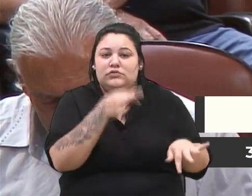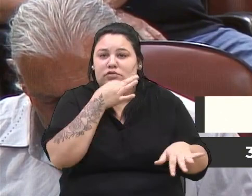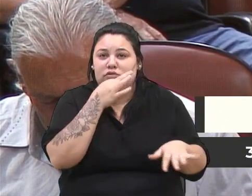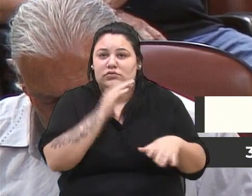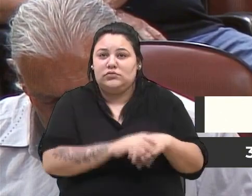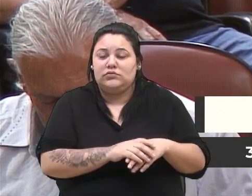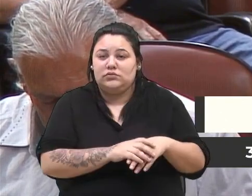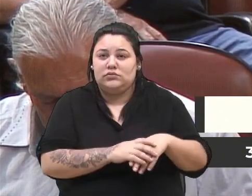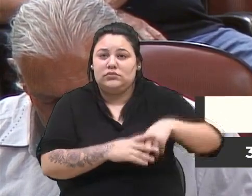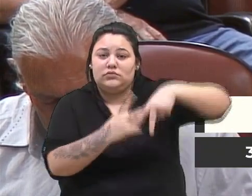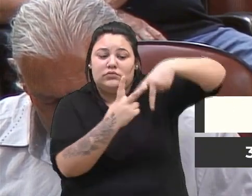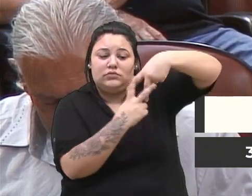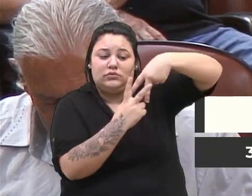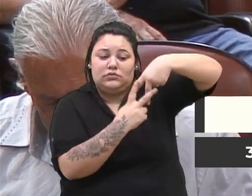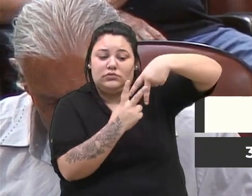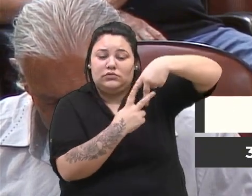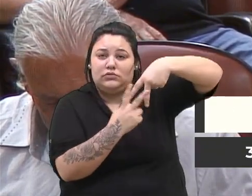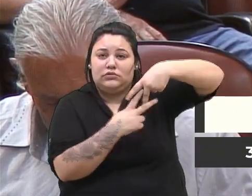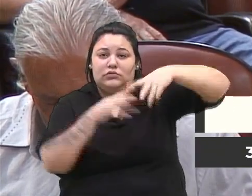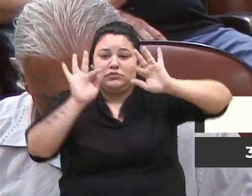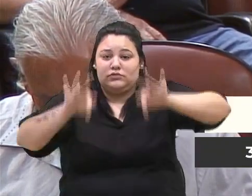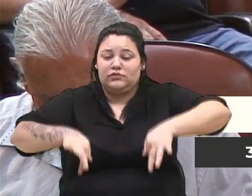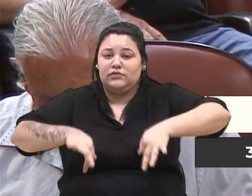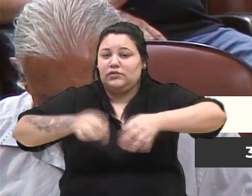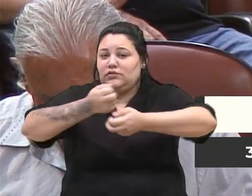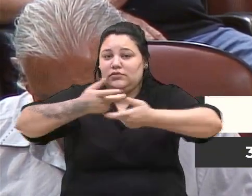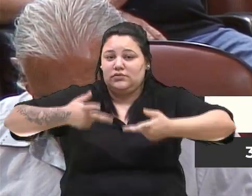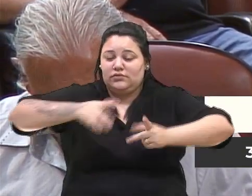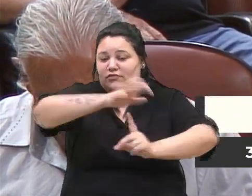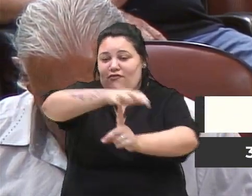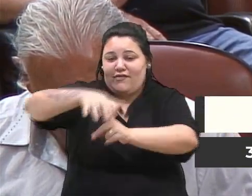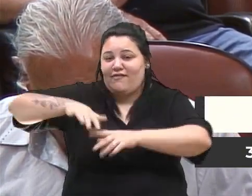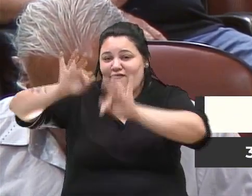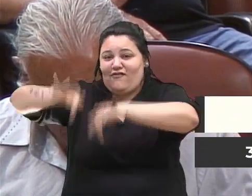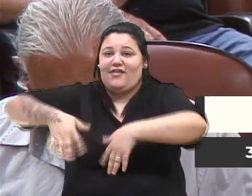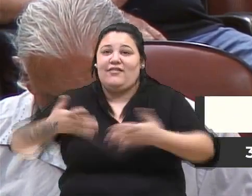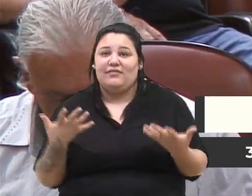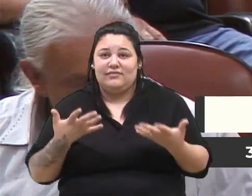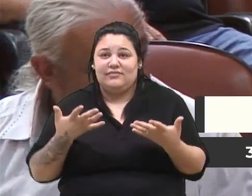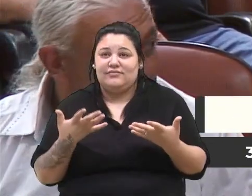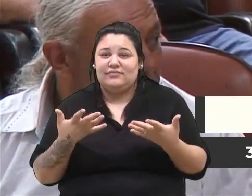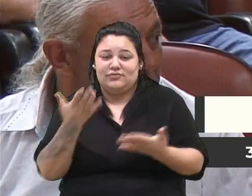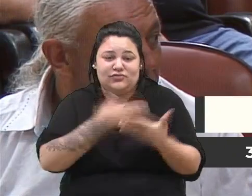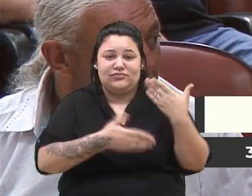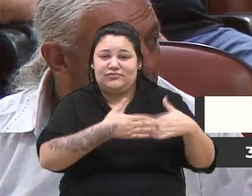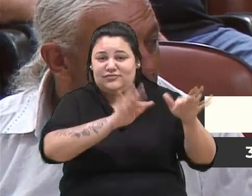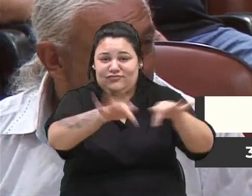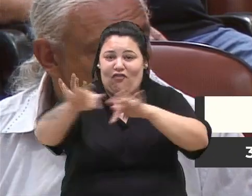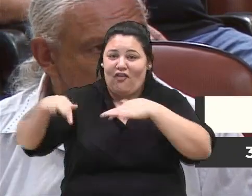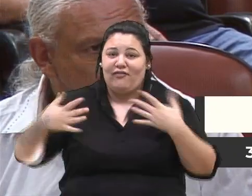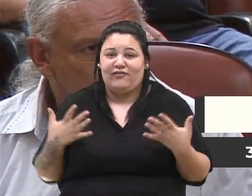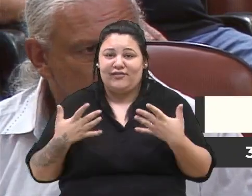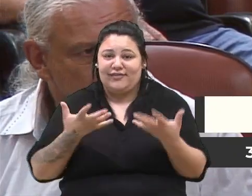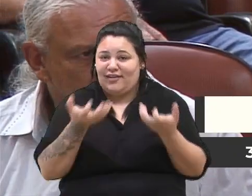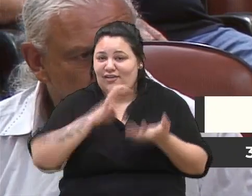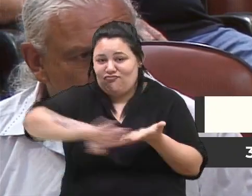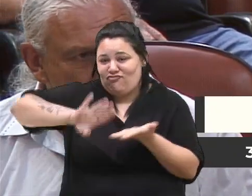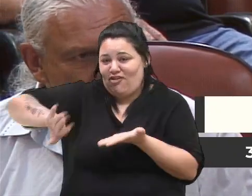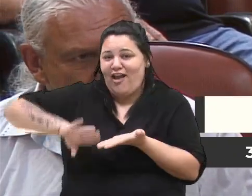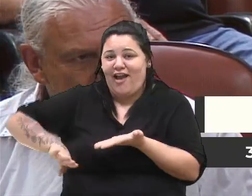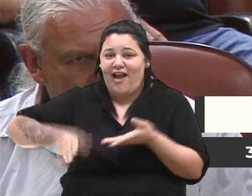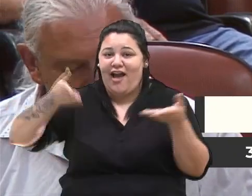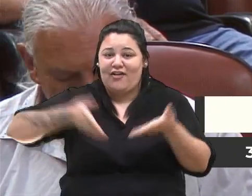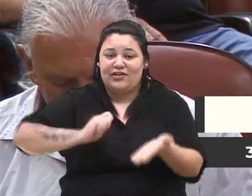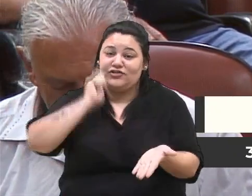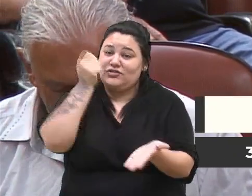abaixo, botaram as bancas abaixo, botaram até o negócio lá da... Para justificar o voto. Botaram tudo abaixo da nossa cidade, queriam colocar. Agora nós estamos pagando o